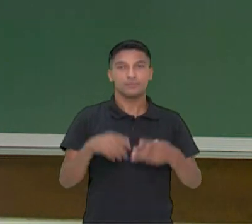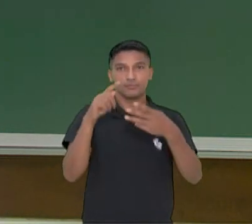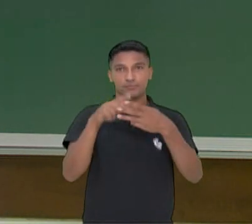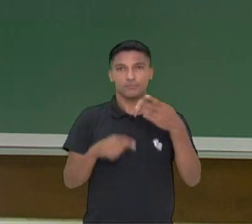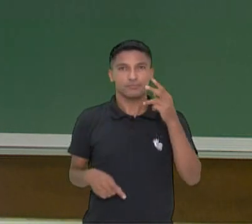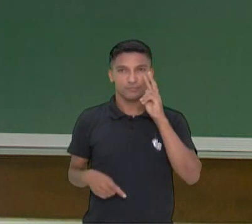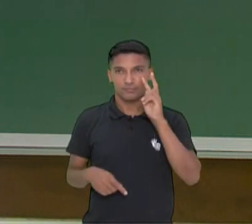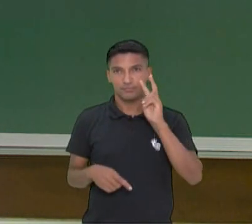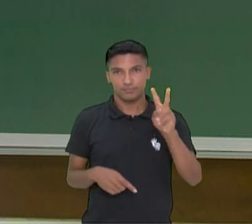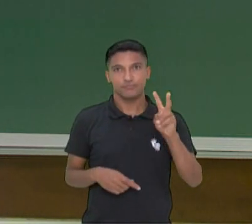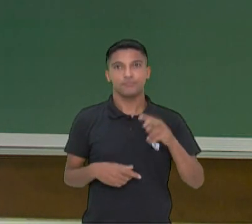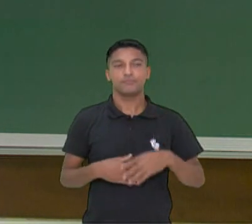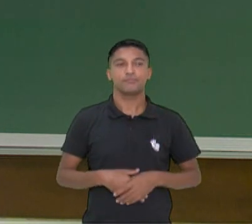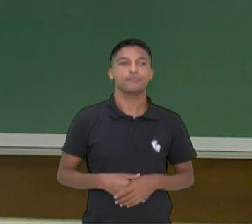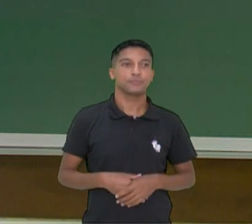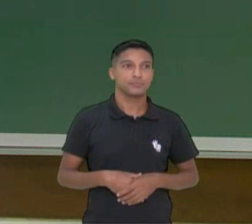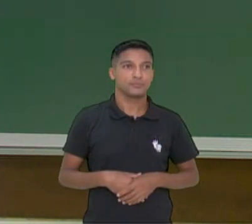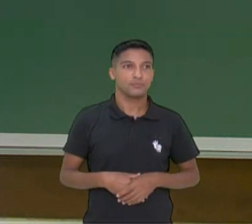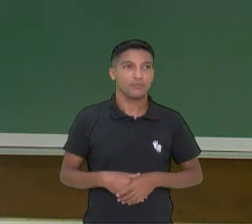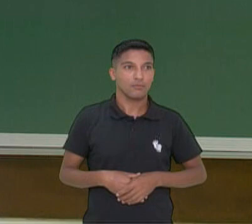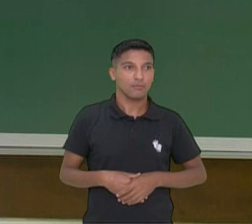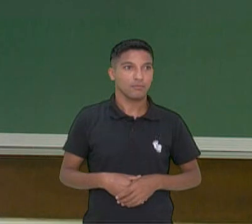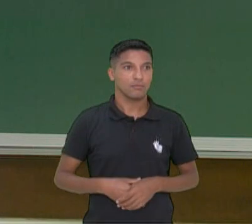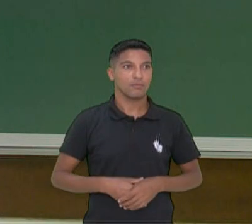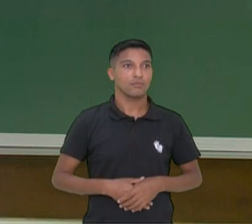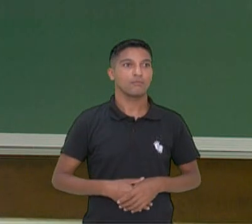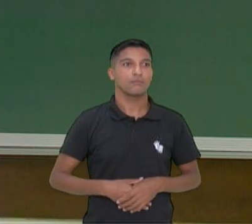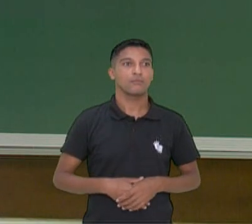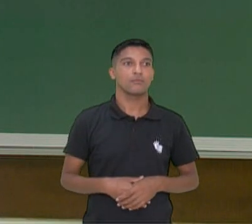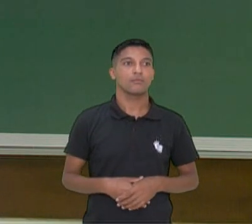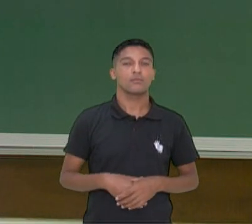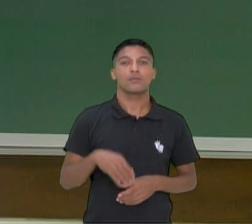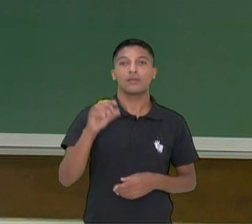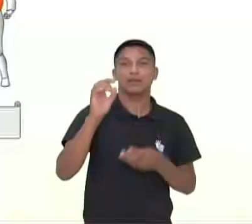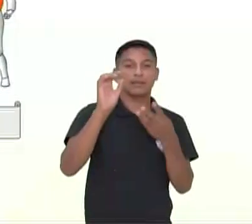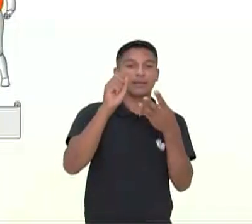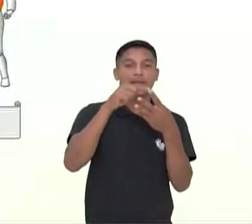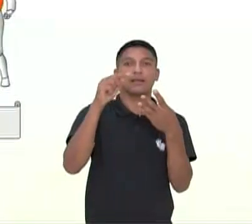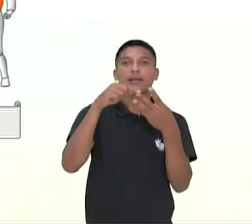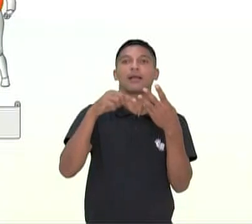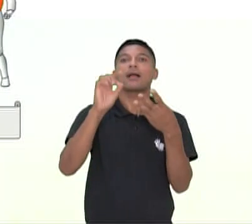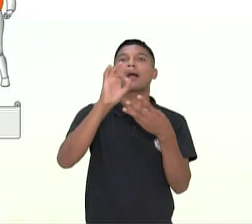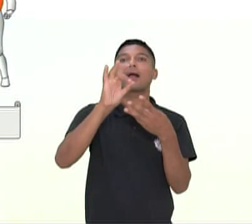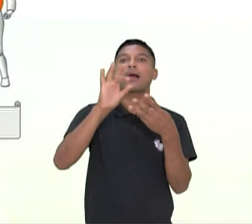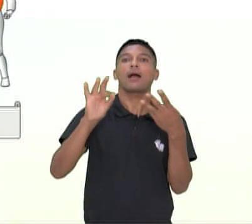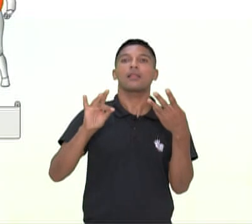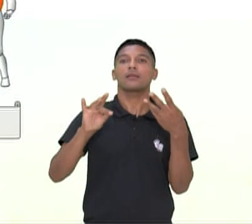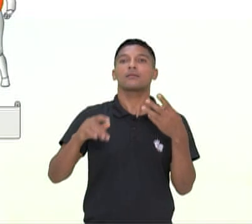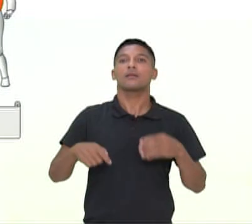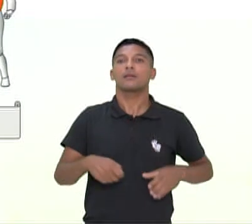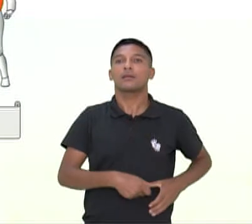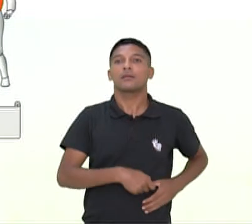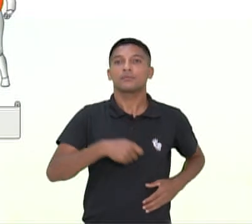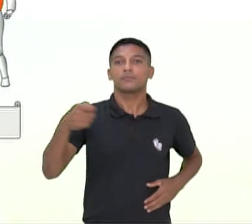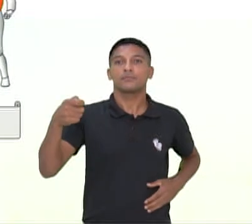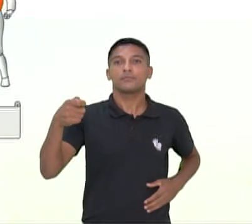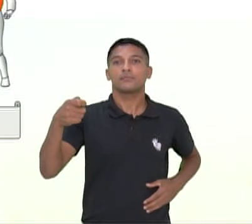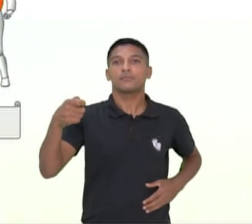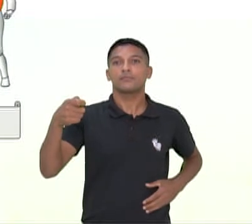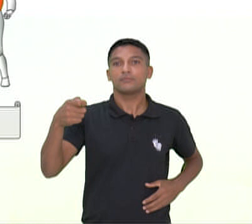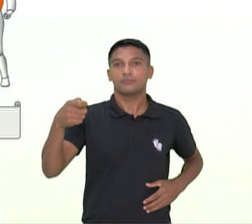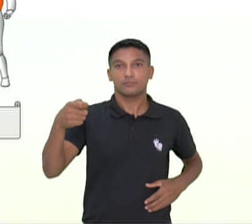florete a espada e o sapo que a cada arma da esgrima possui sua regra própria